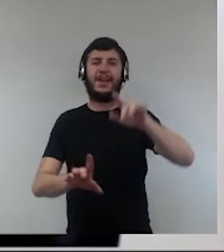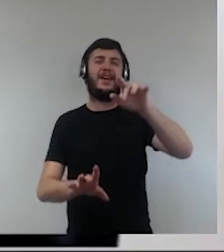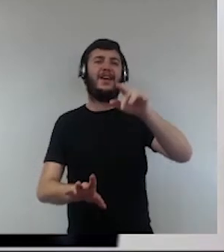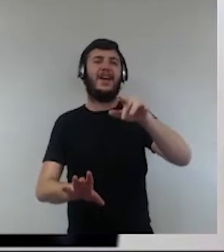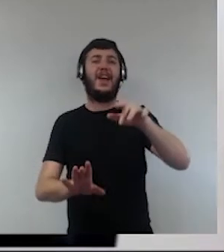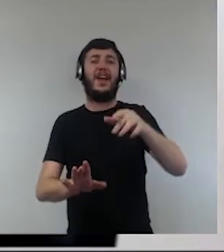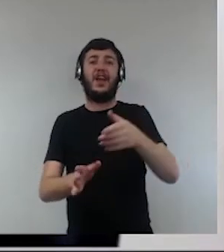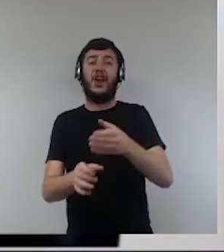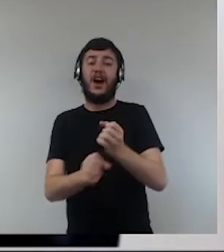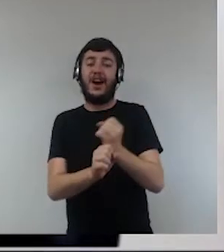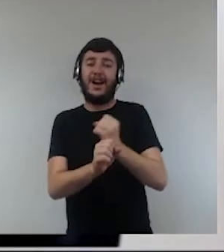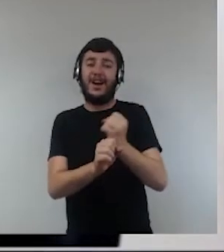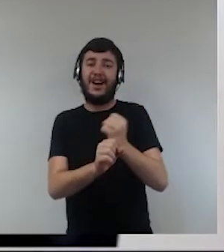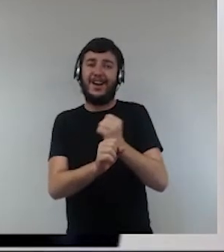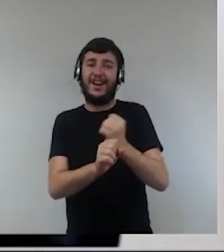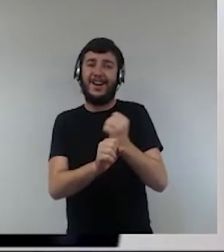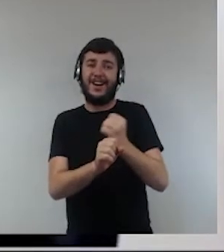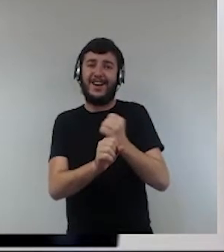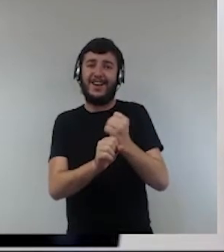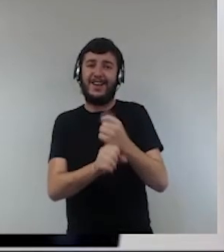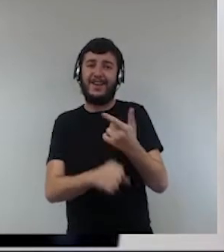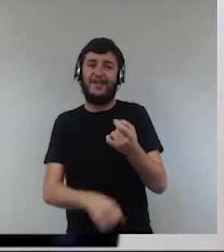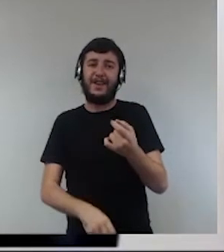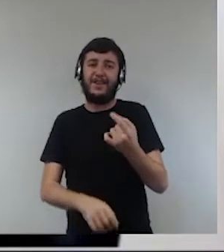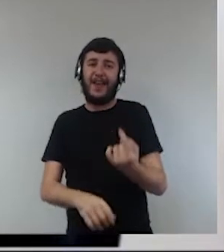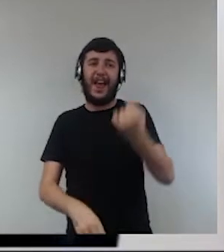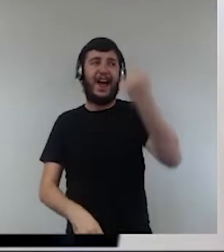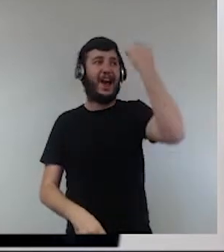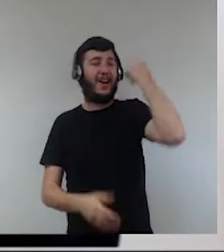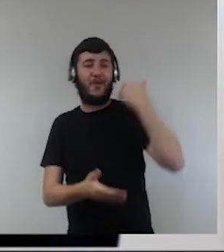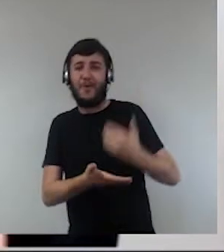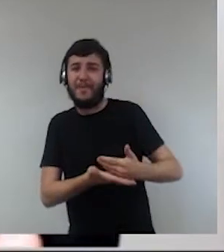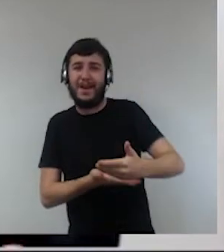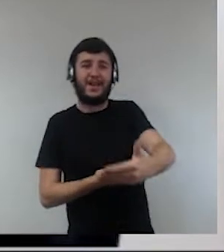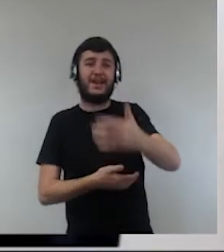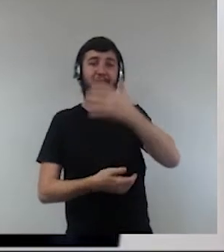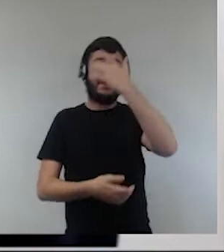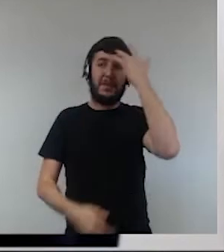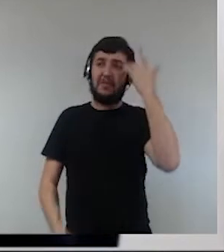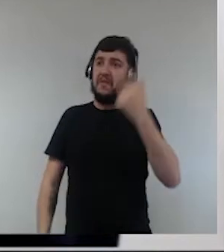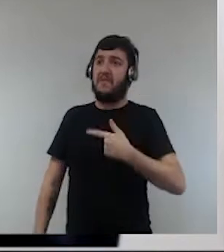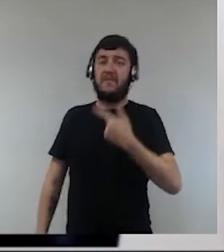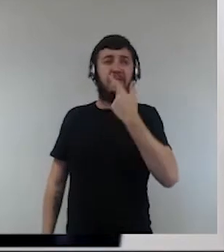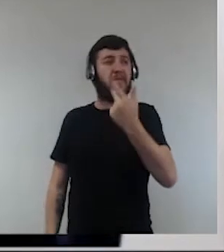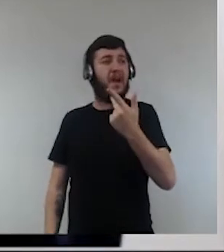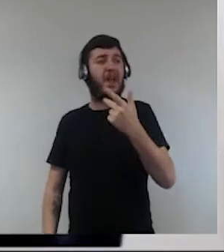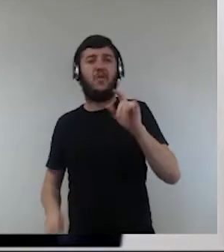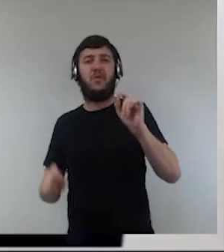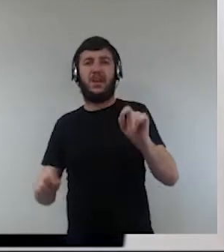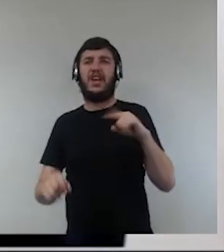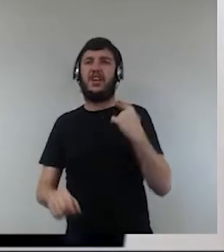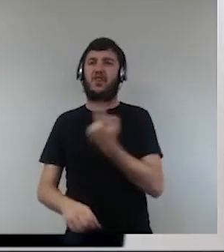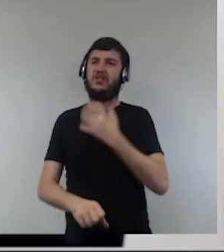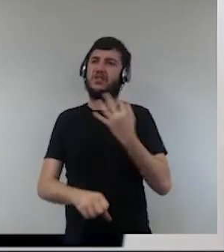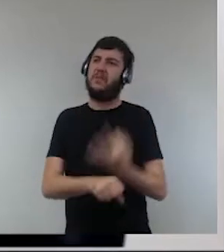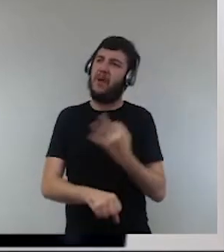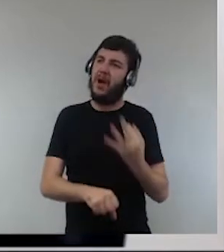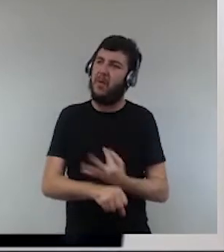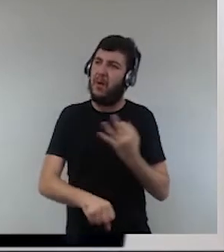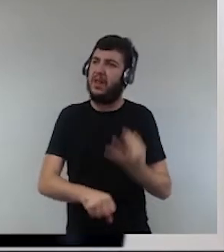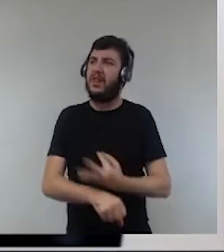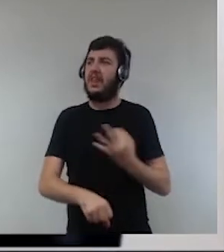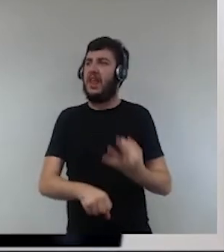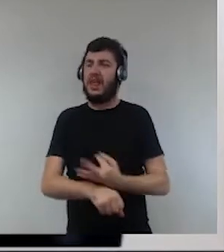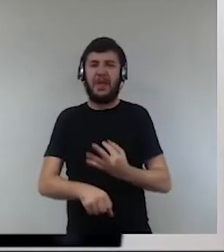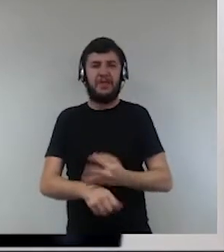maluco no meio da rua passasse na frente de vocês e dissesse que iríamos suportar tudo que estamos suportando e que tudo